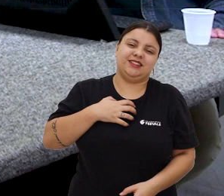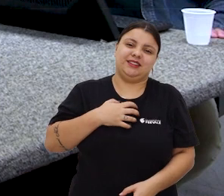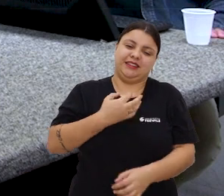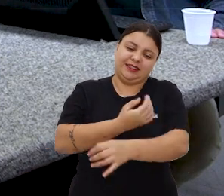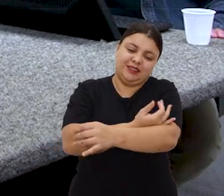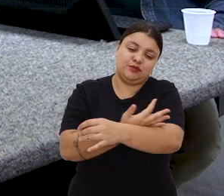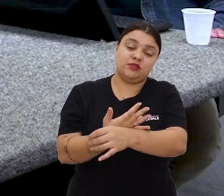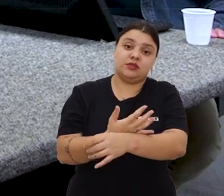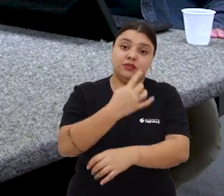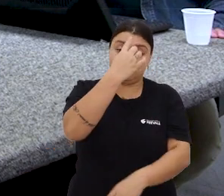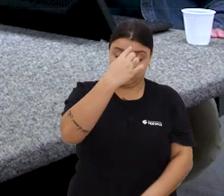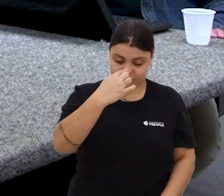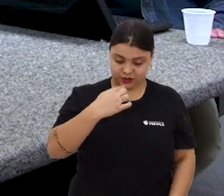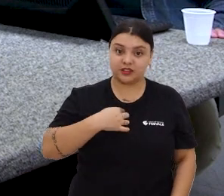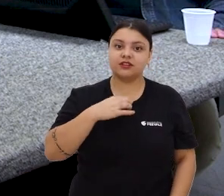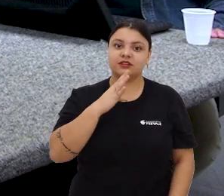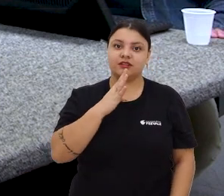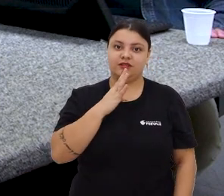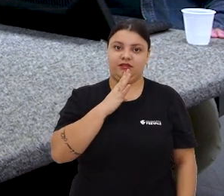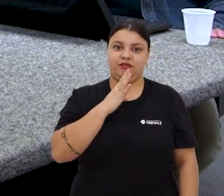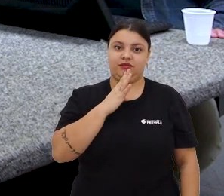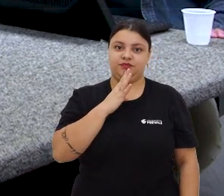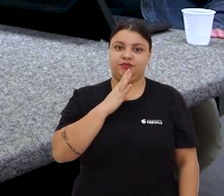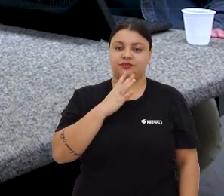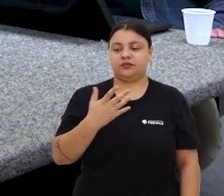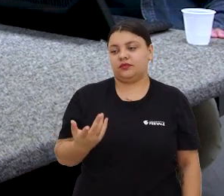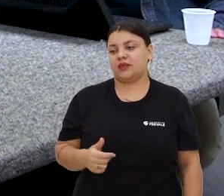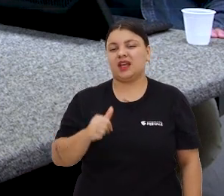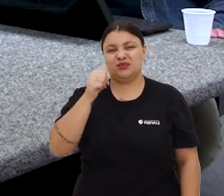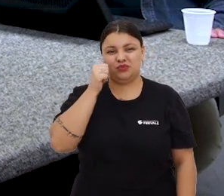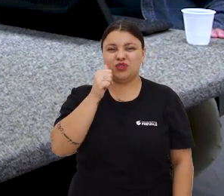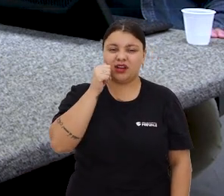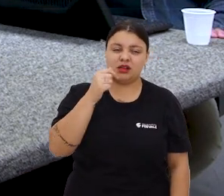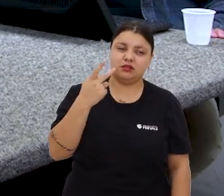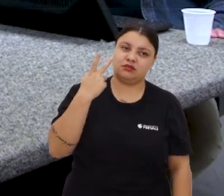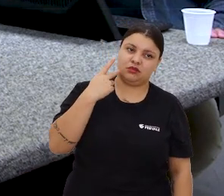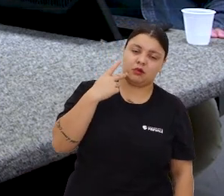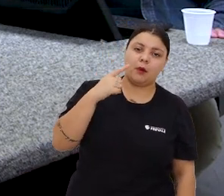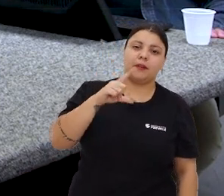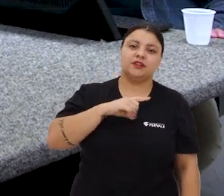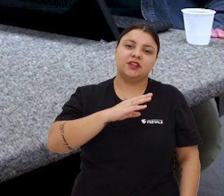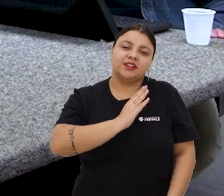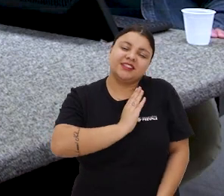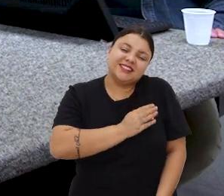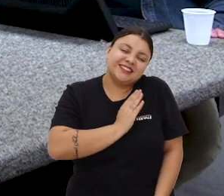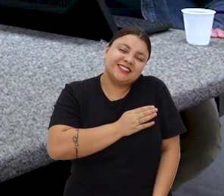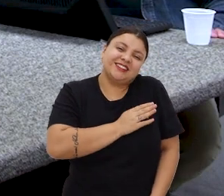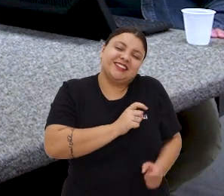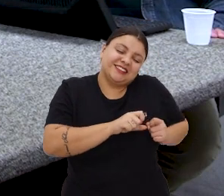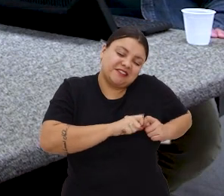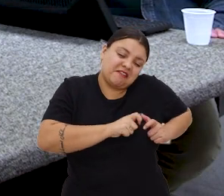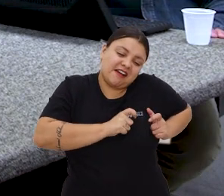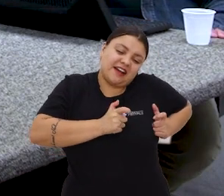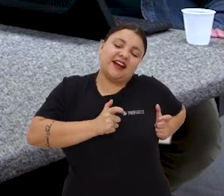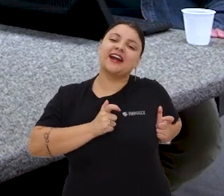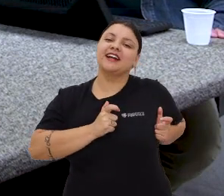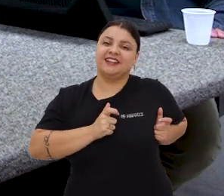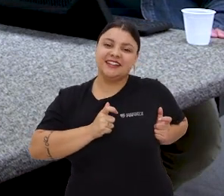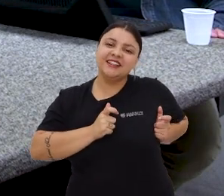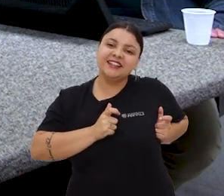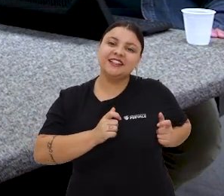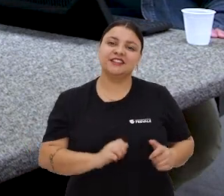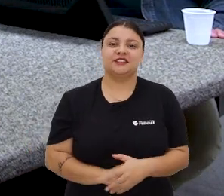se autoconhecer, porque as mulheres, elas automaticamente têm esse negócio do coração grande, de ser